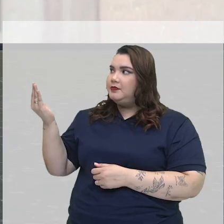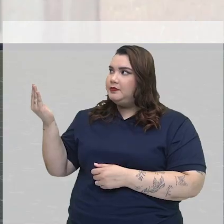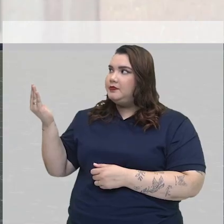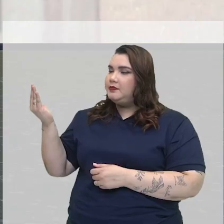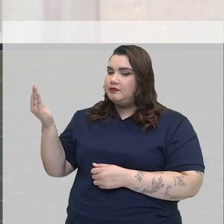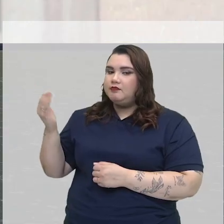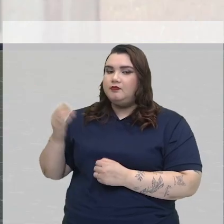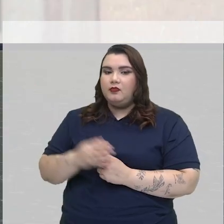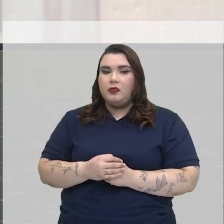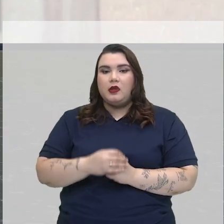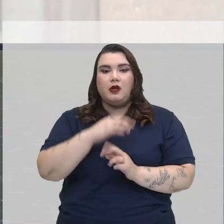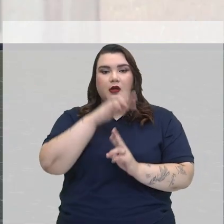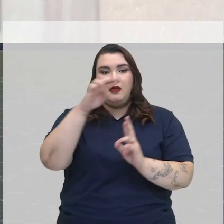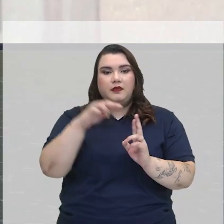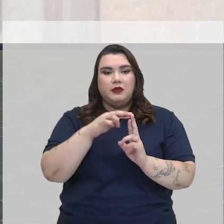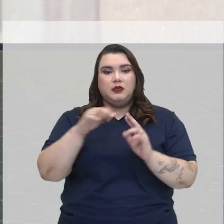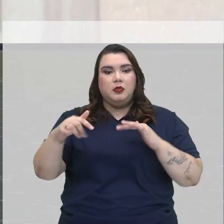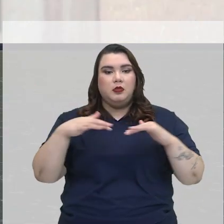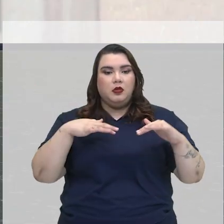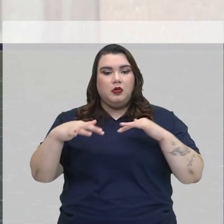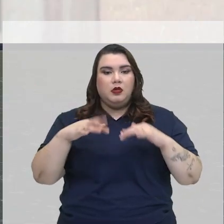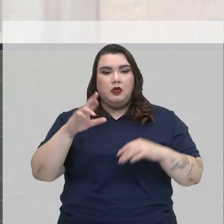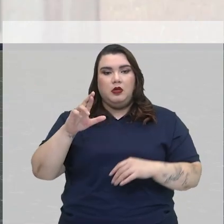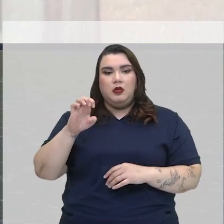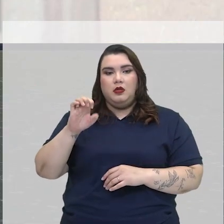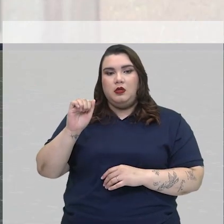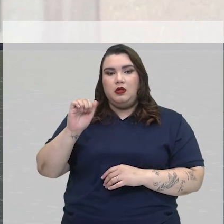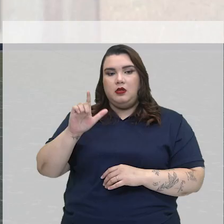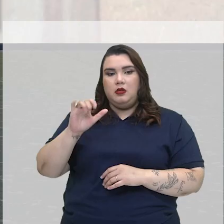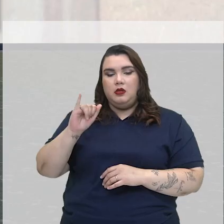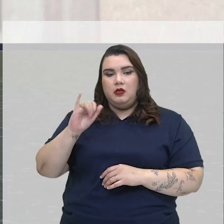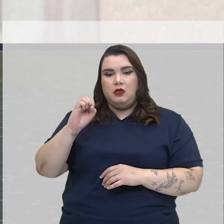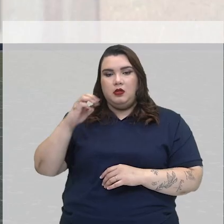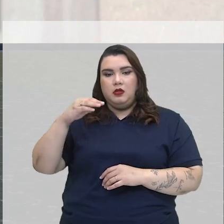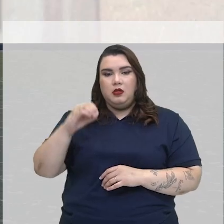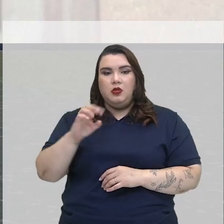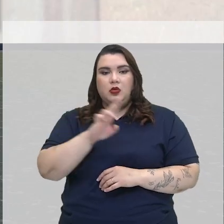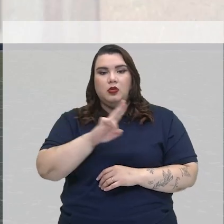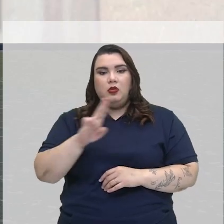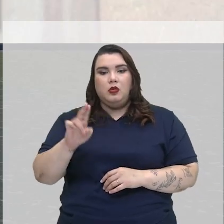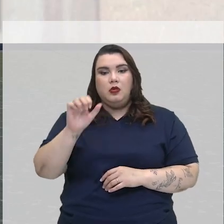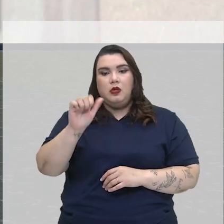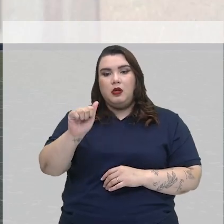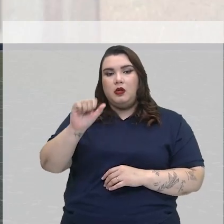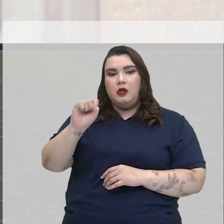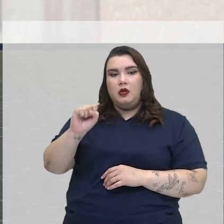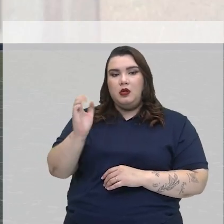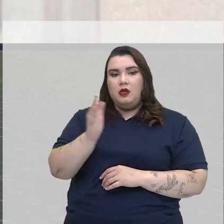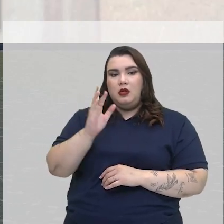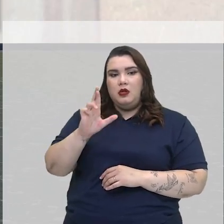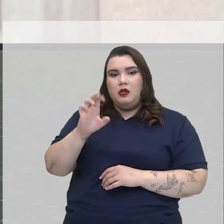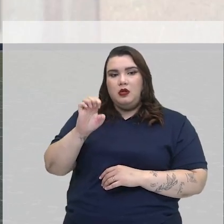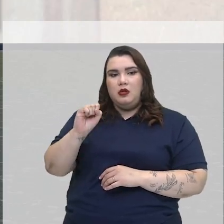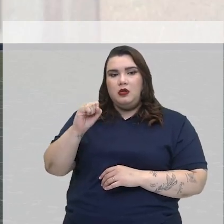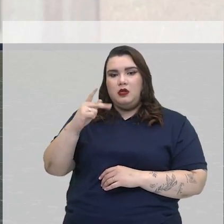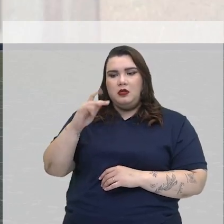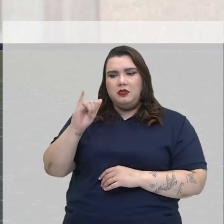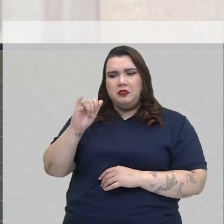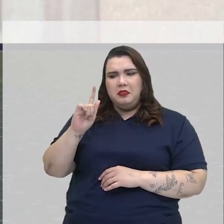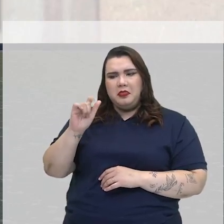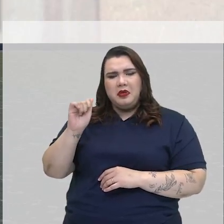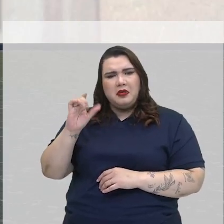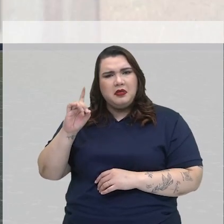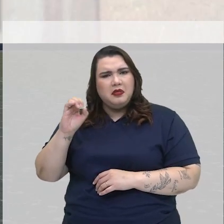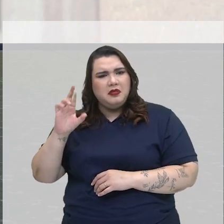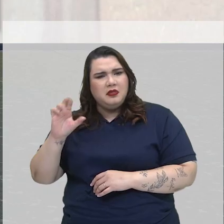nossa sala, uma obra de referência desse movimento do realismo, chamado de As Respigadoras. Sim,